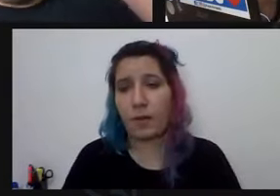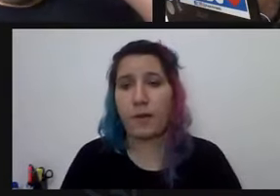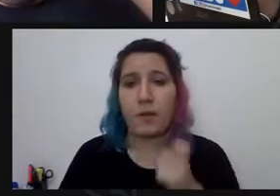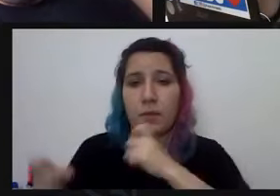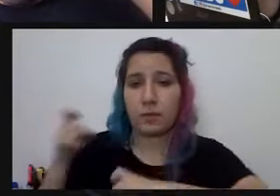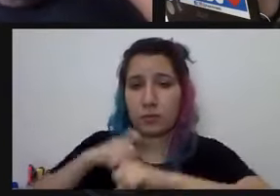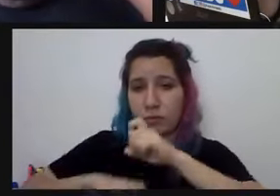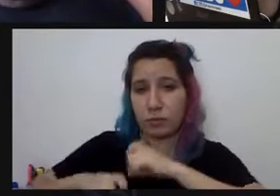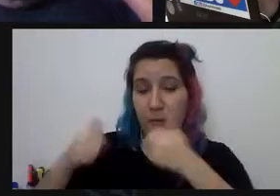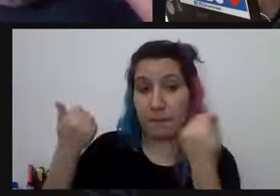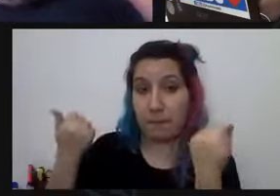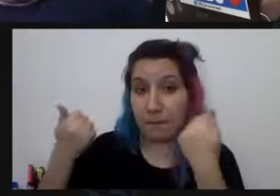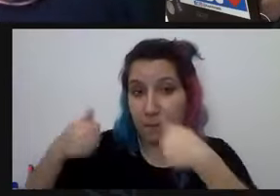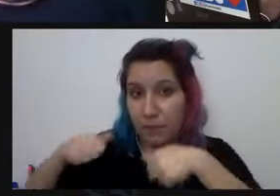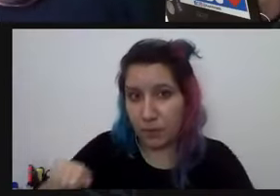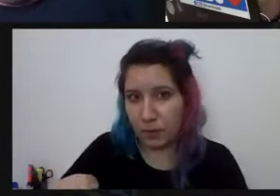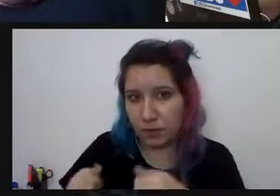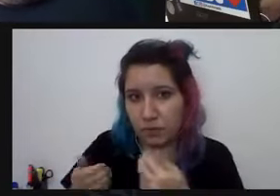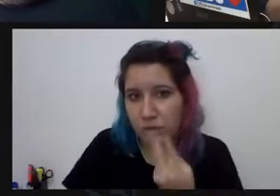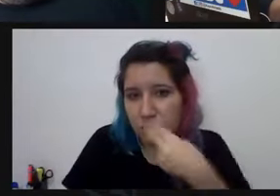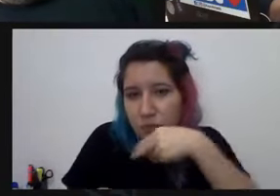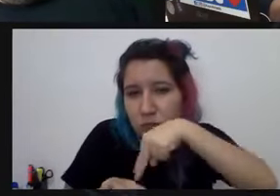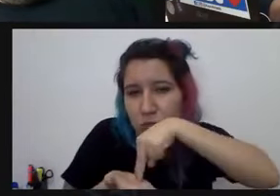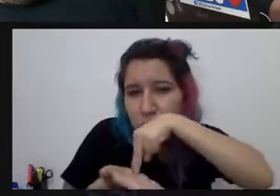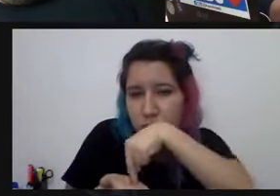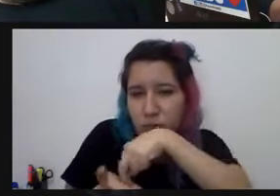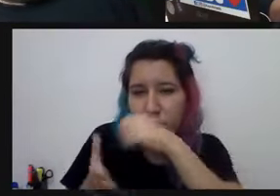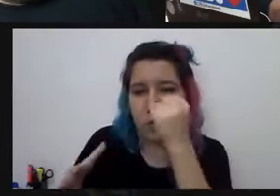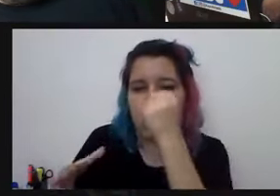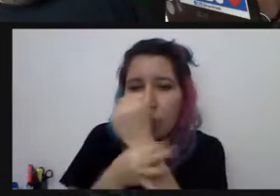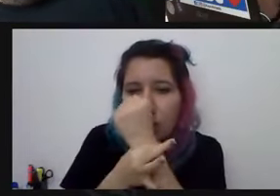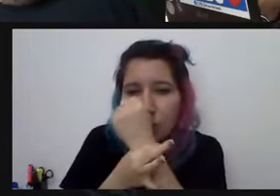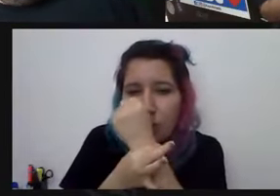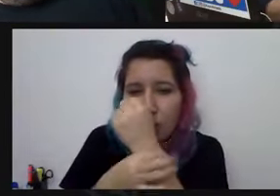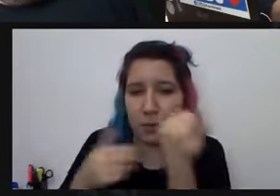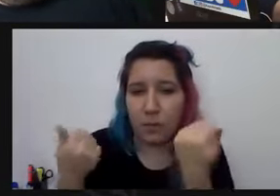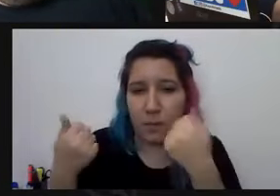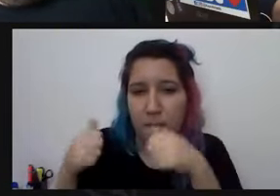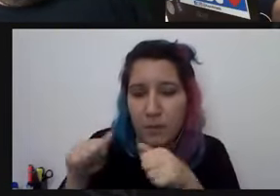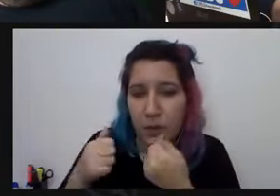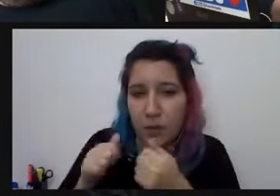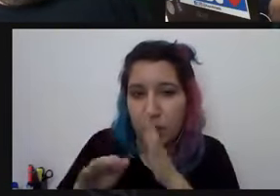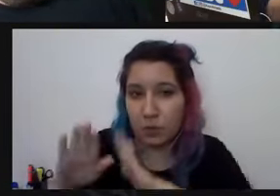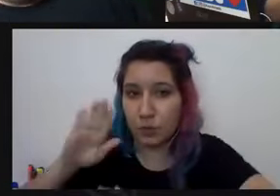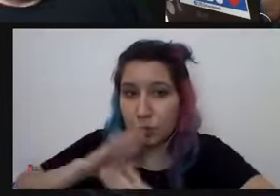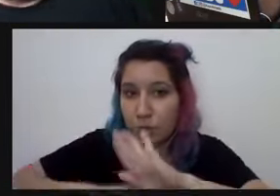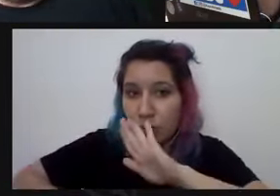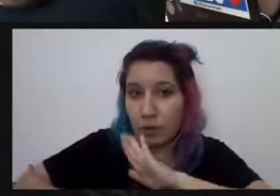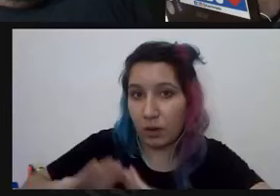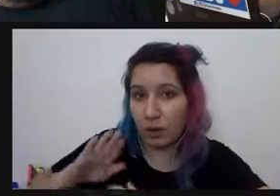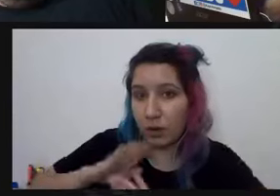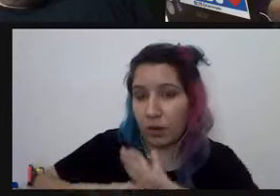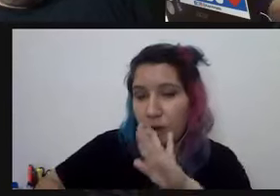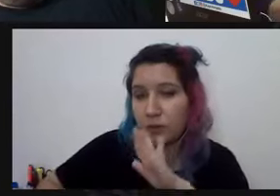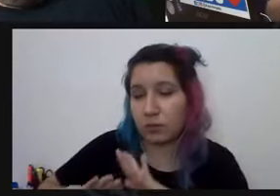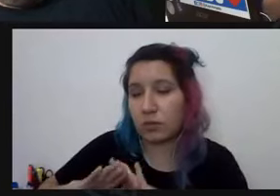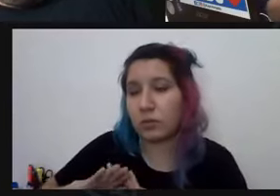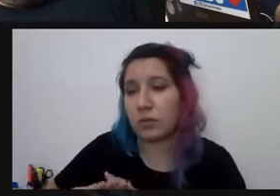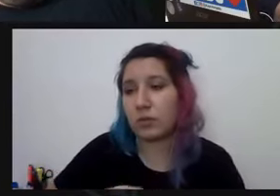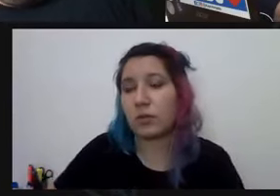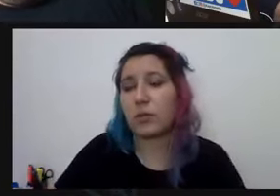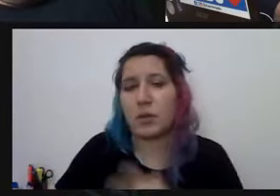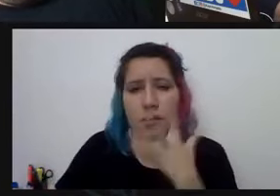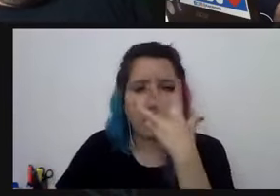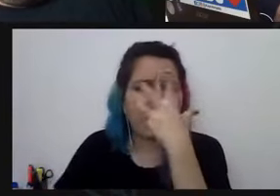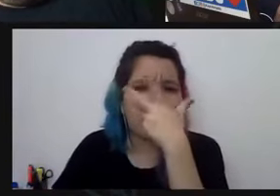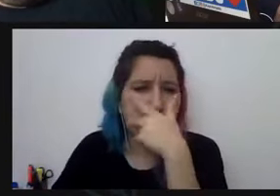precisa, claro, de toda uma infraestrutura, precisa de segurança, precisa de adaptações devidas, mas que é muito bonito, eu já tive